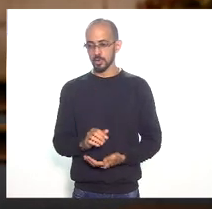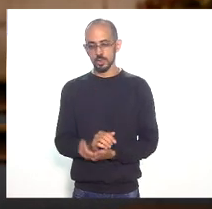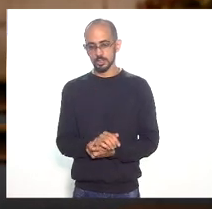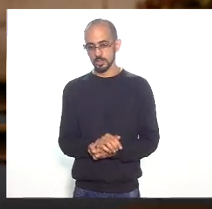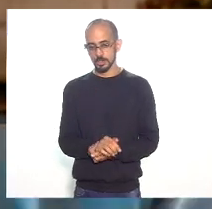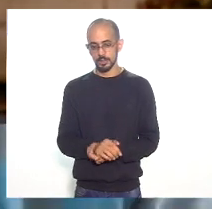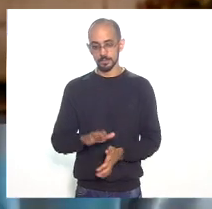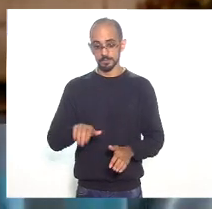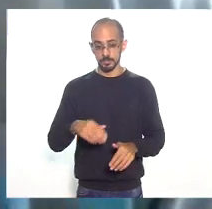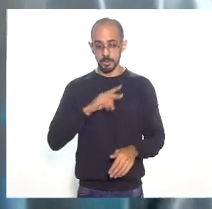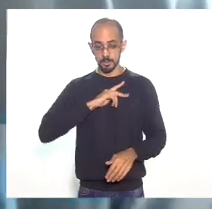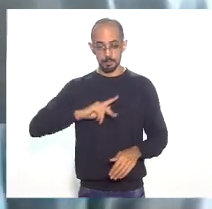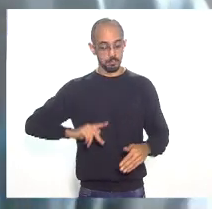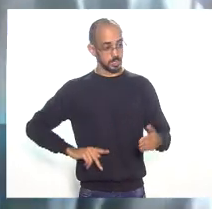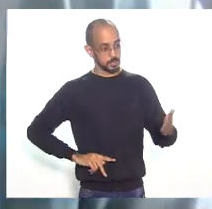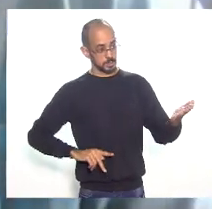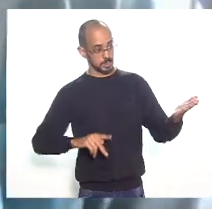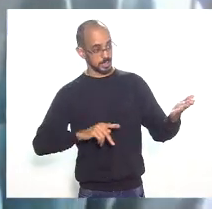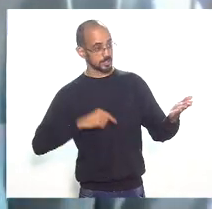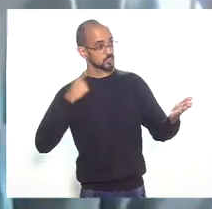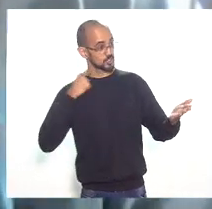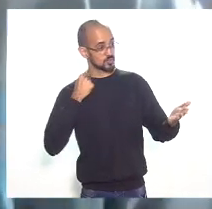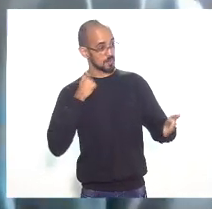Presidente democrático rubro-negro.